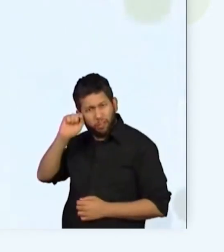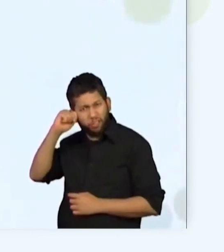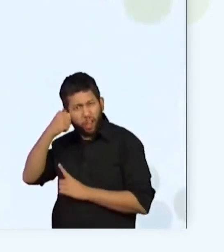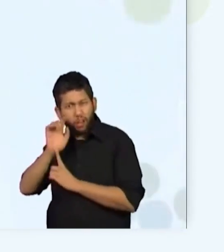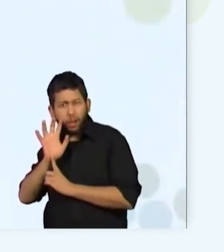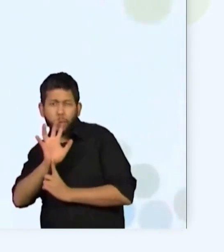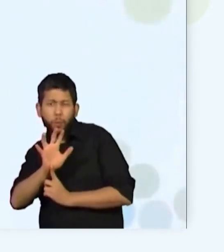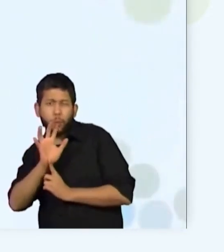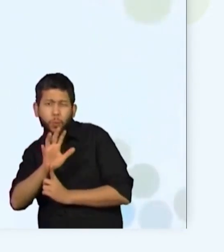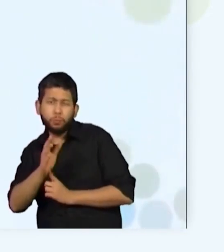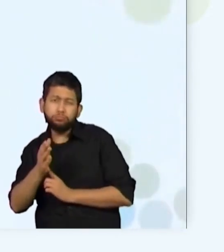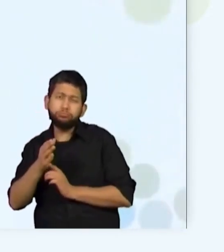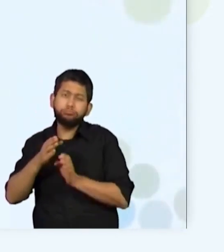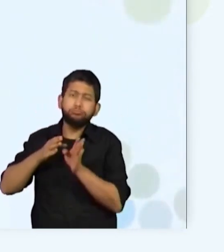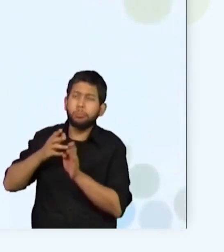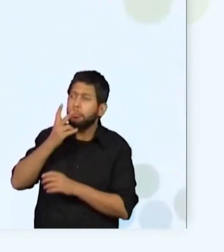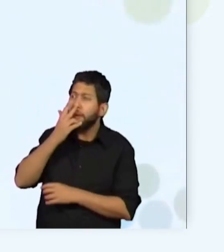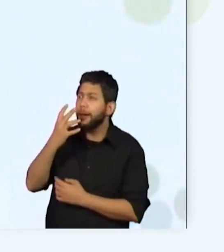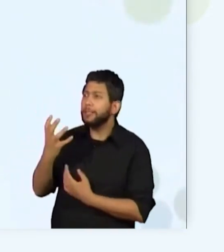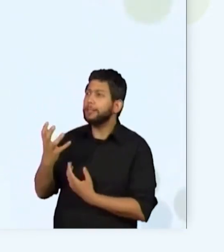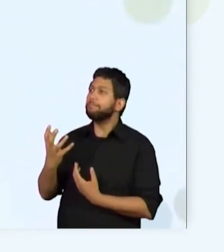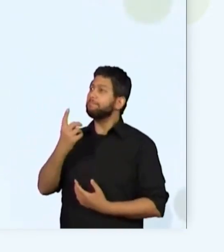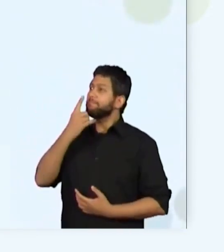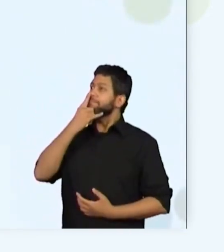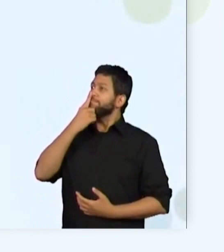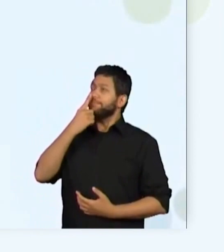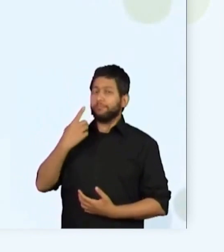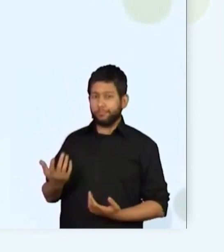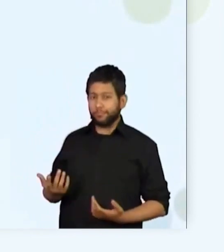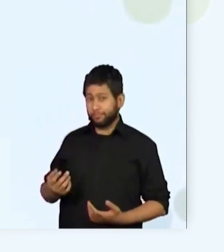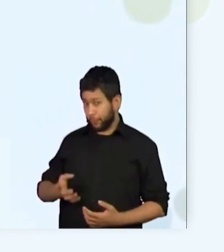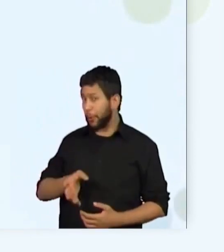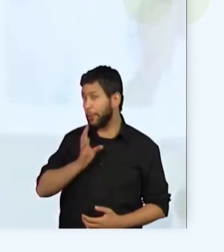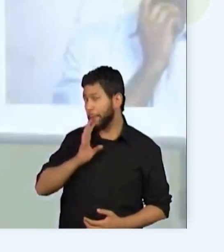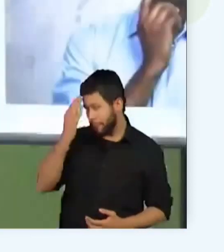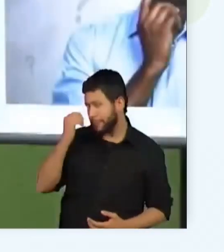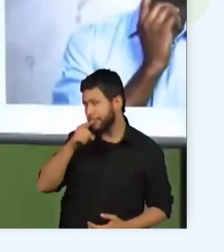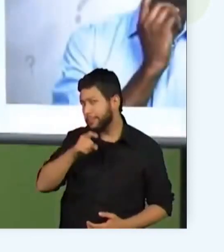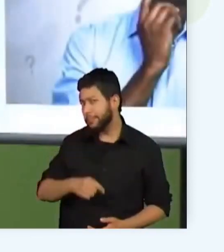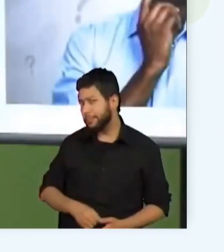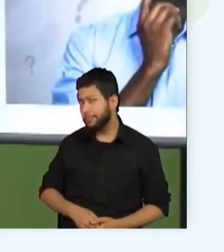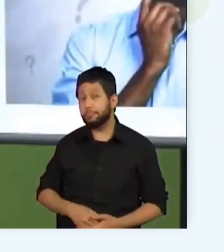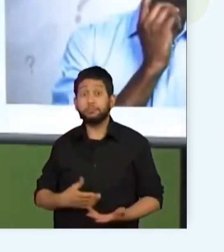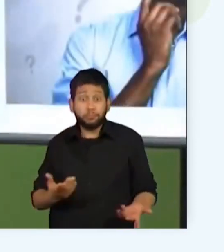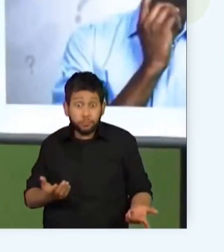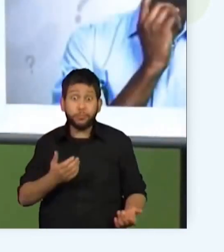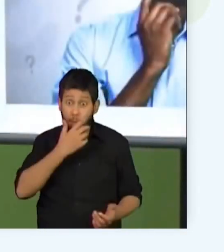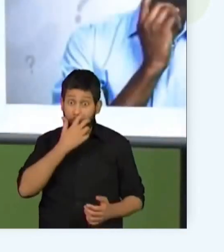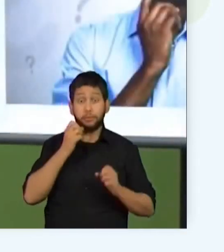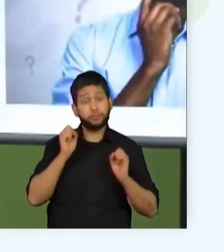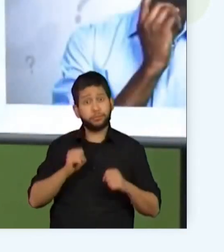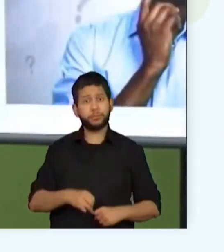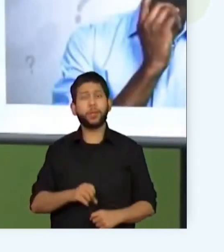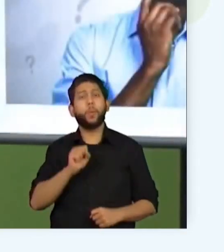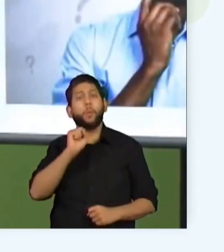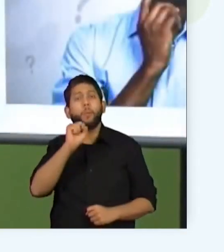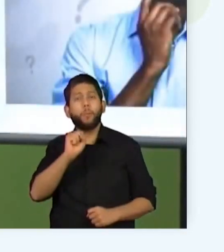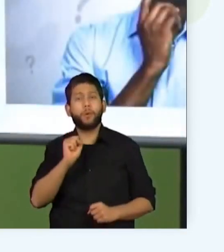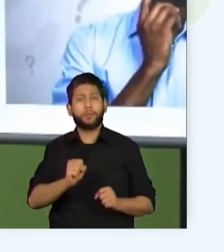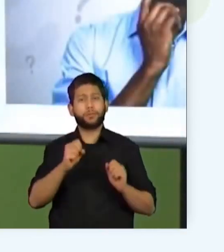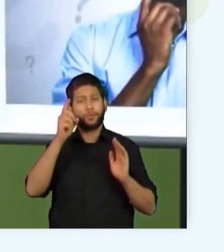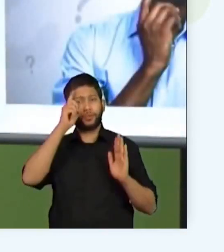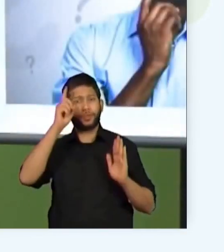aí, quais essas personalidades negras que servem de inspiração? Por que não utilizarmos um calendário no nosso dia a